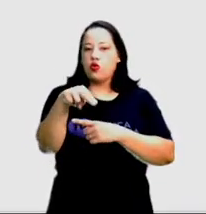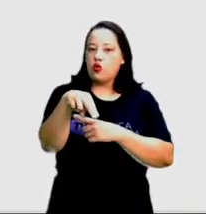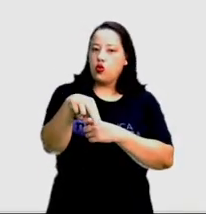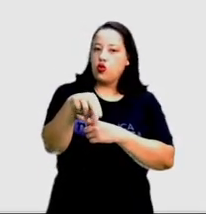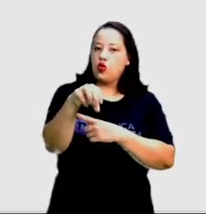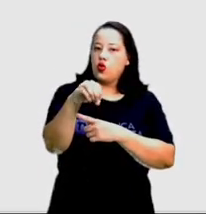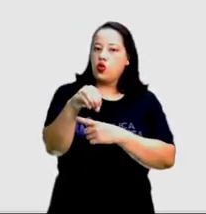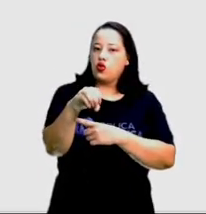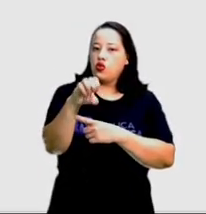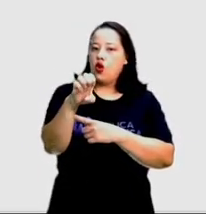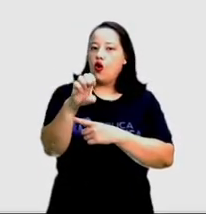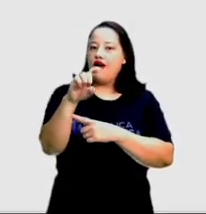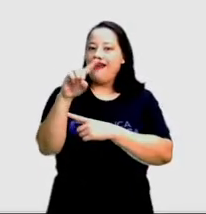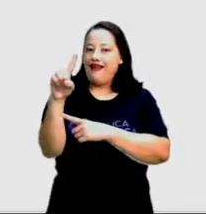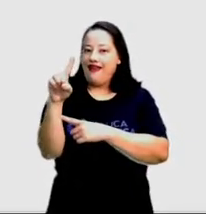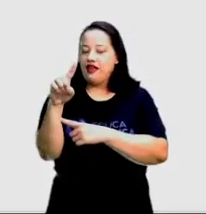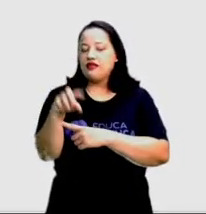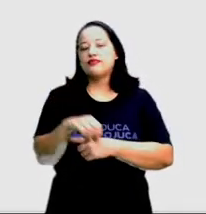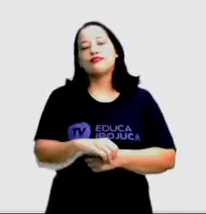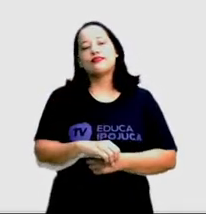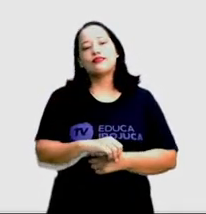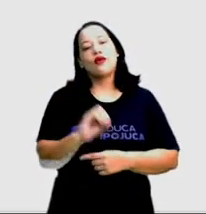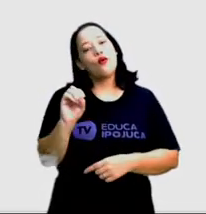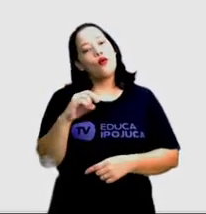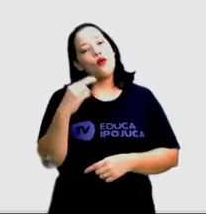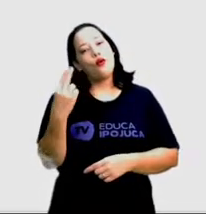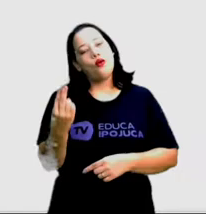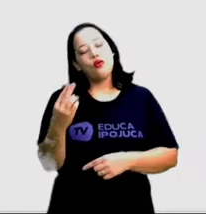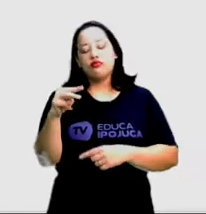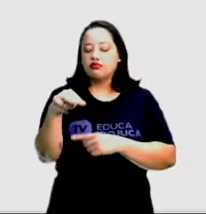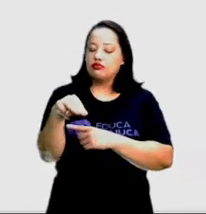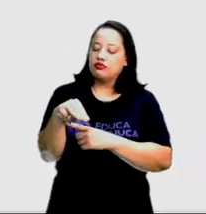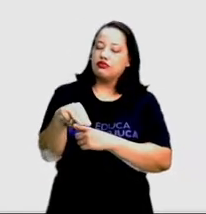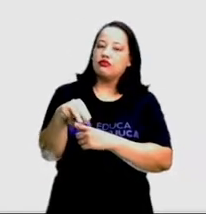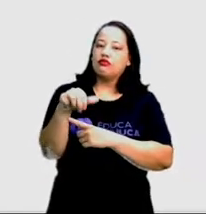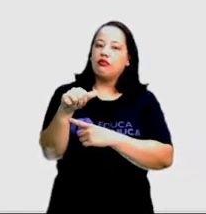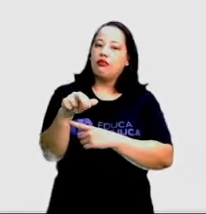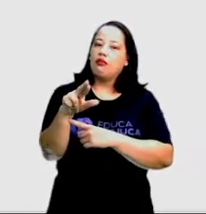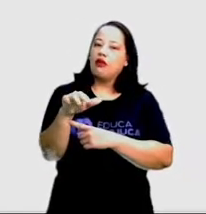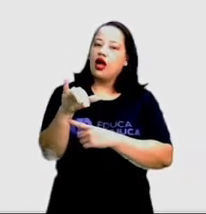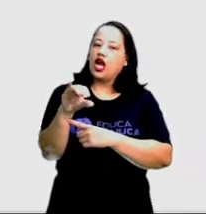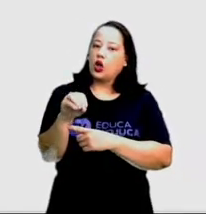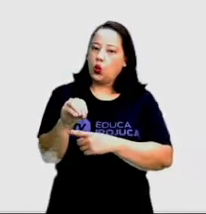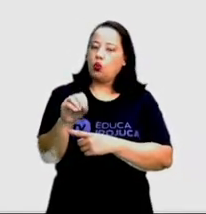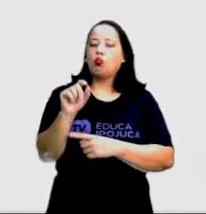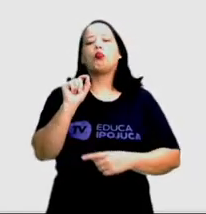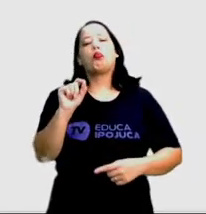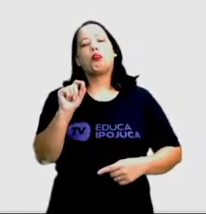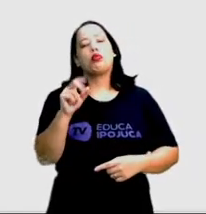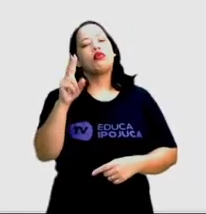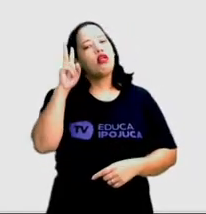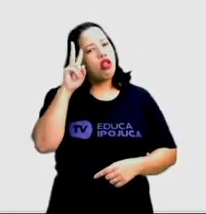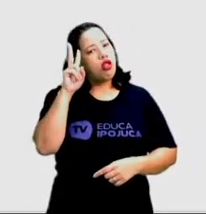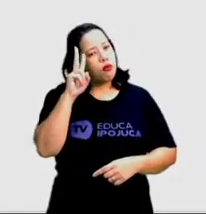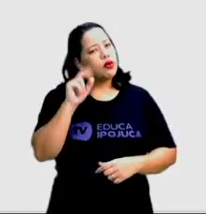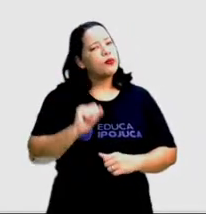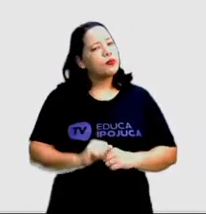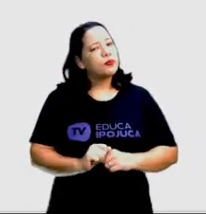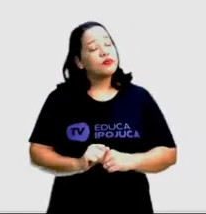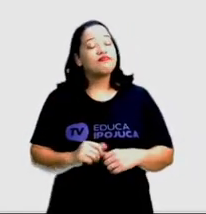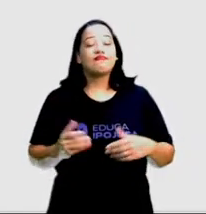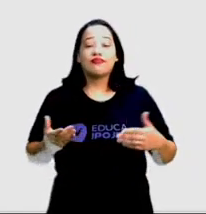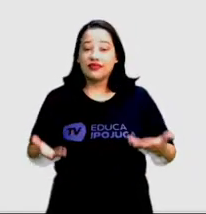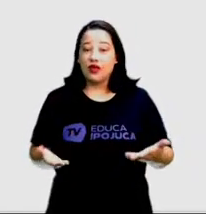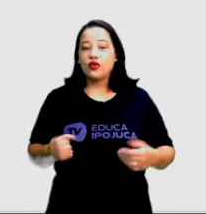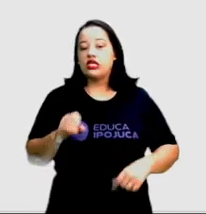Noé? Ou será que foi Mário? E aí, crianças? Vocês lembram?